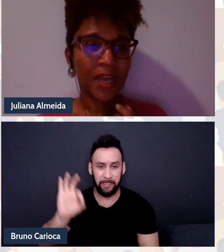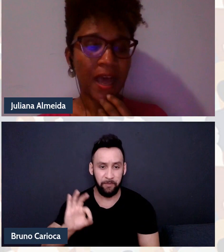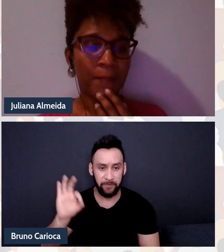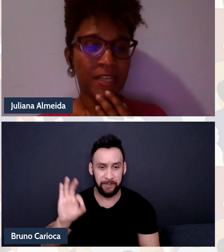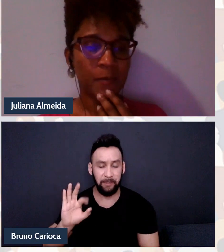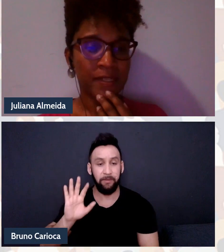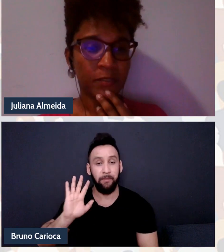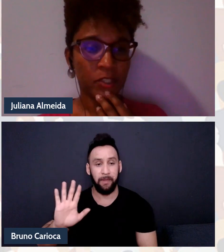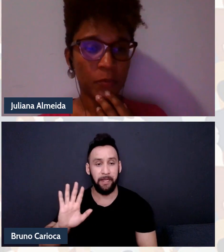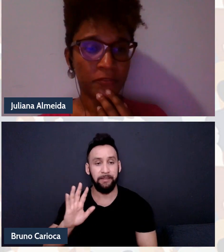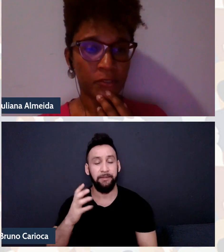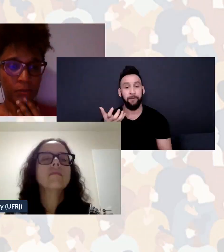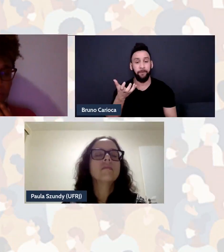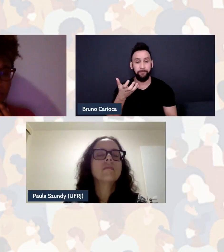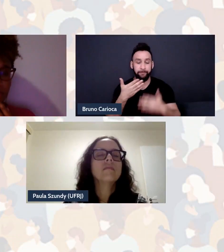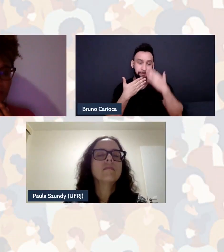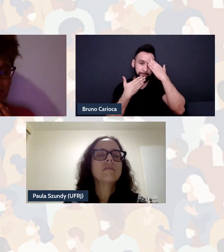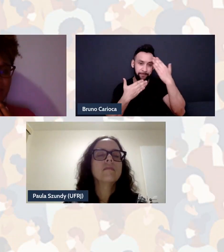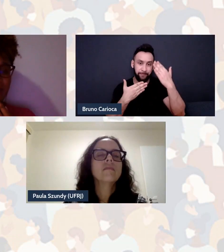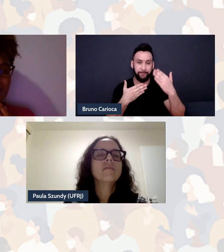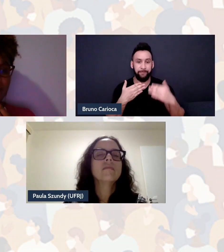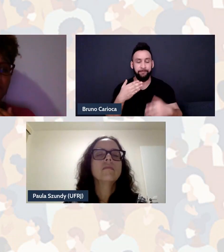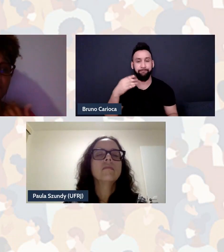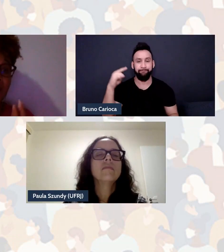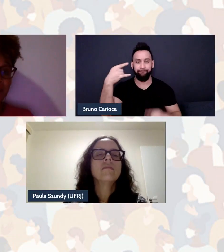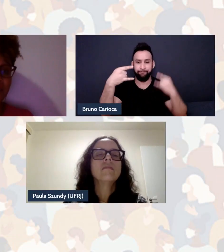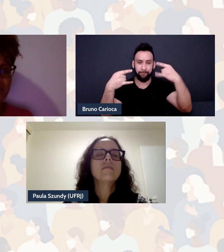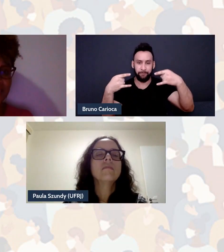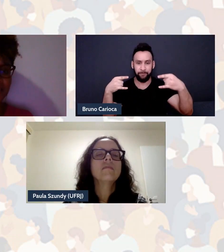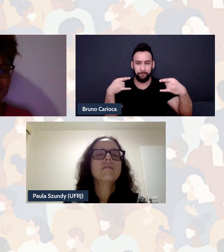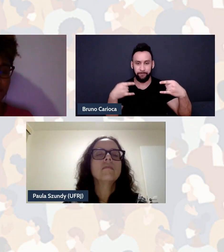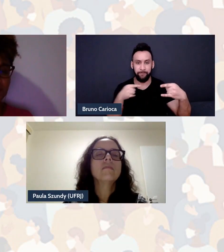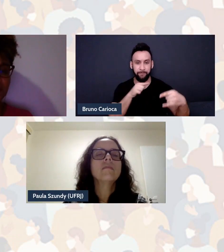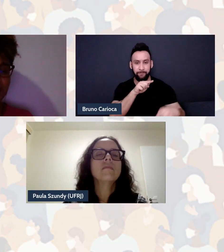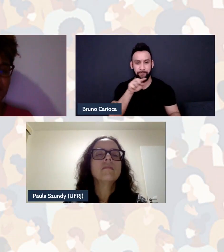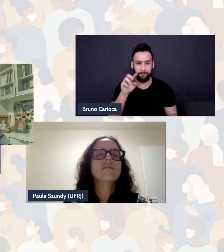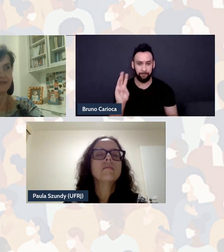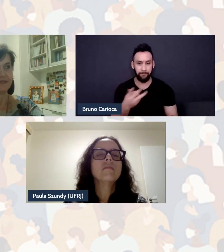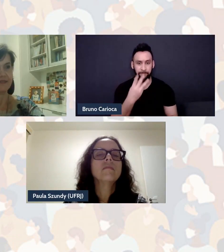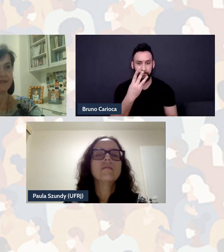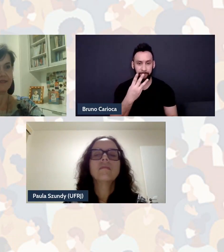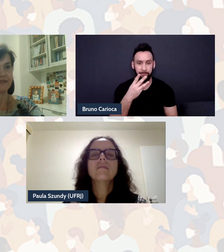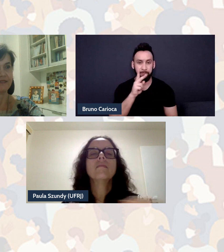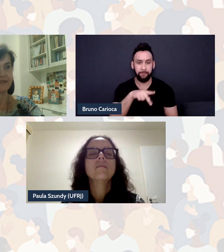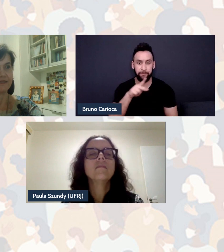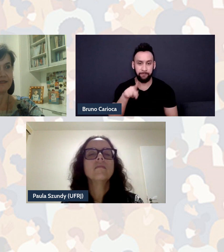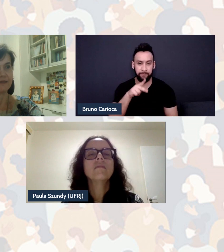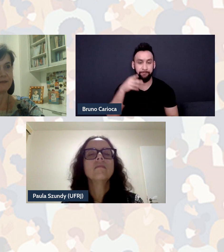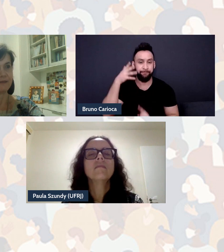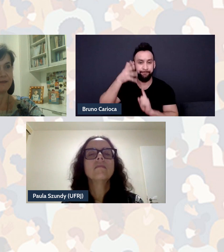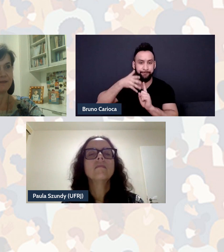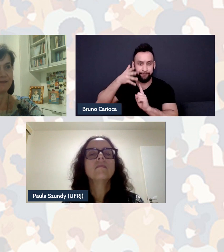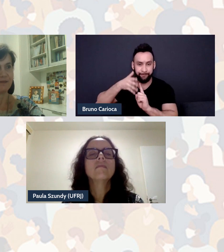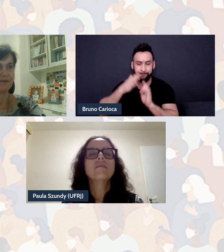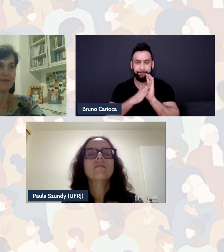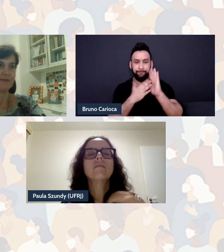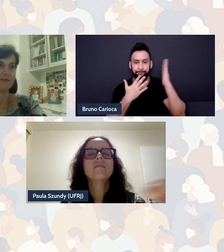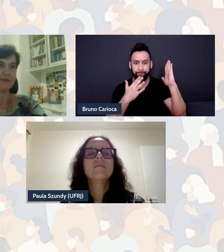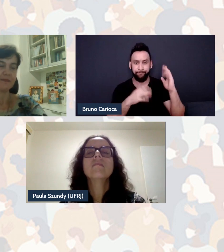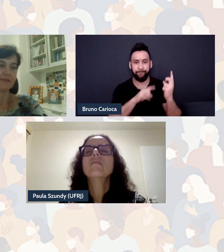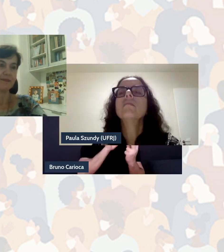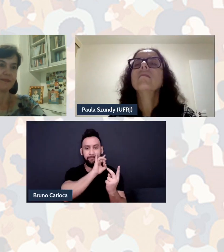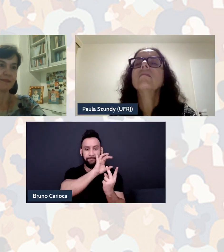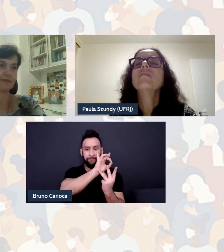agradecendo a participação das professoras e parabenizando, né, as professoras Luciana, Paula e Gladys